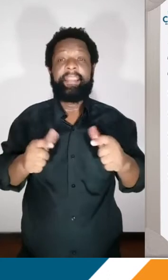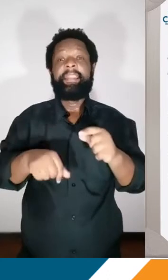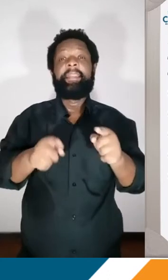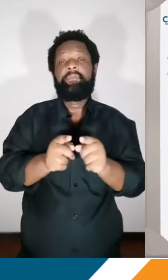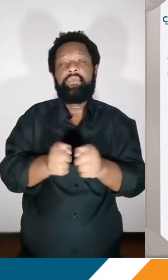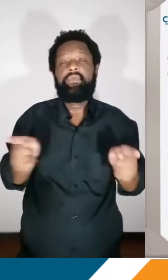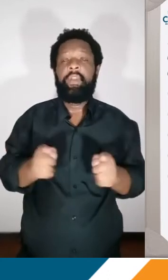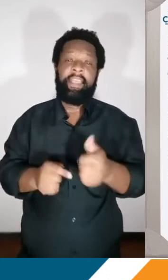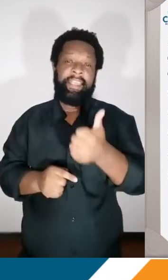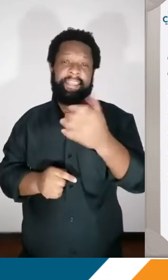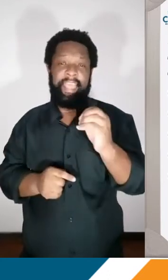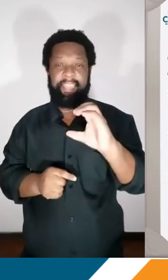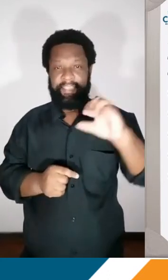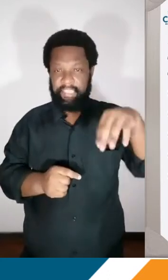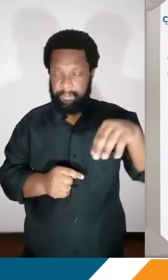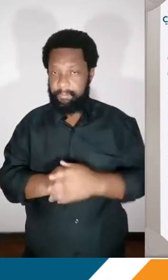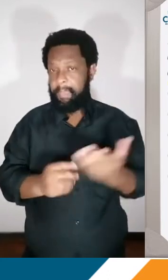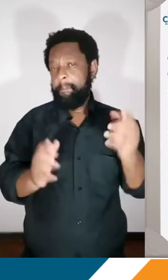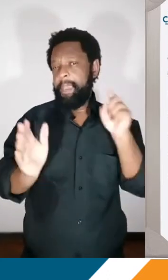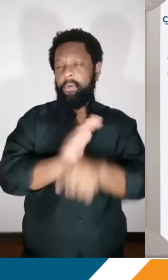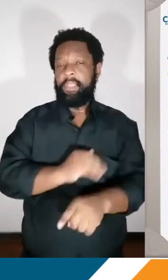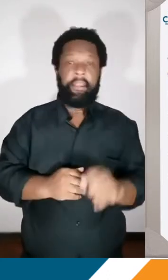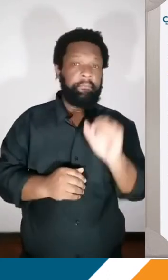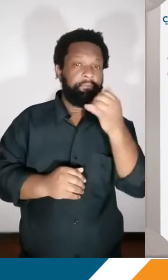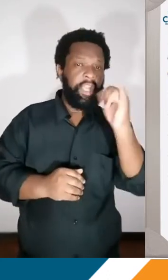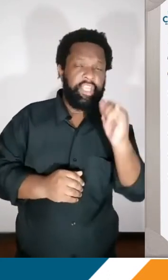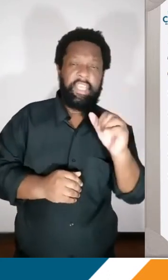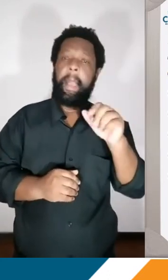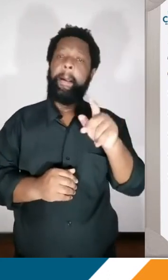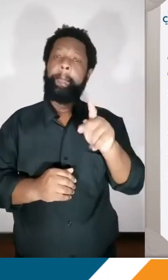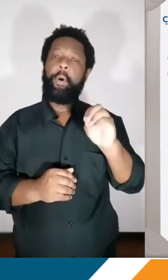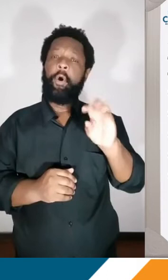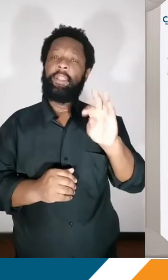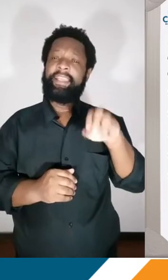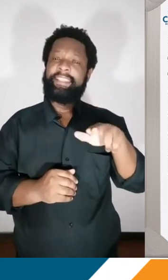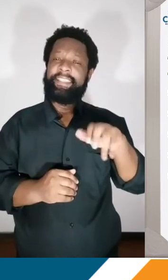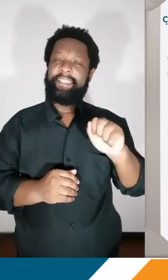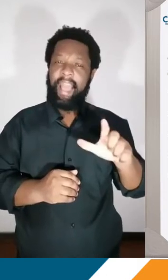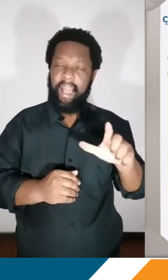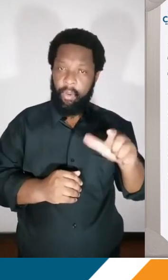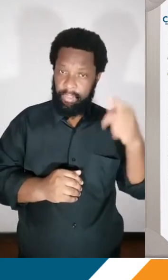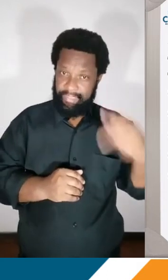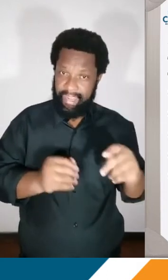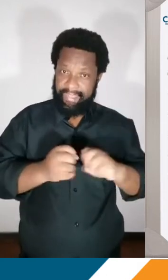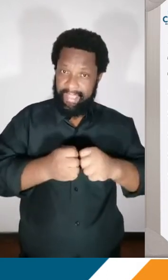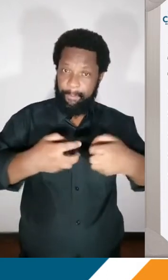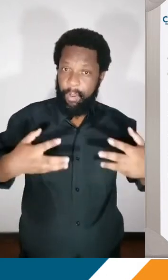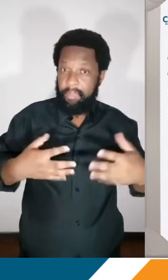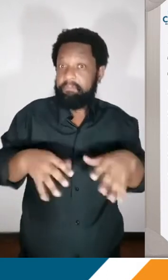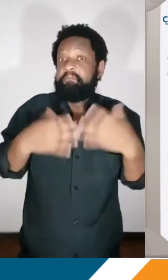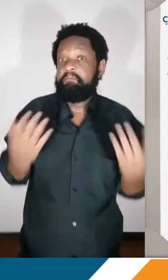10 centímetros. Aí pergunta, a energia potencial elástica da mola esticada